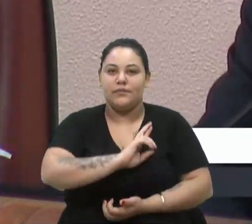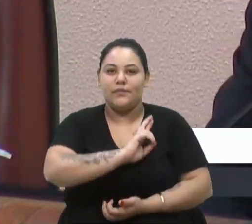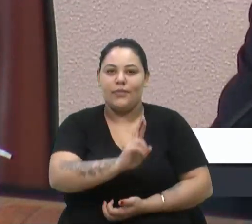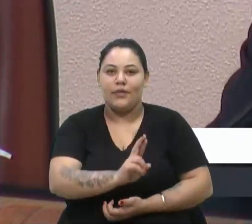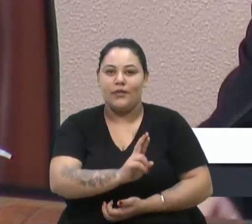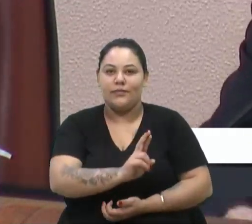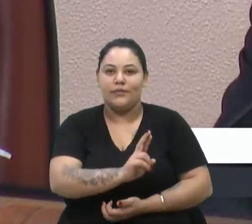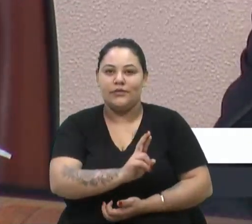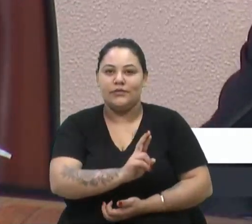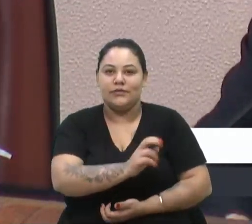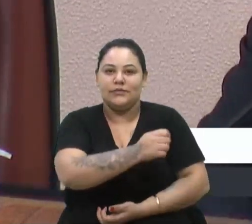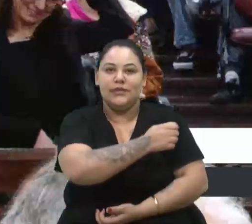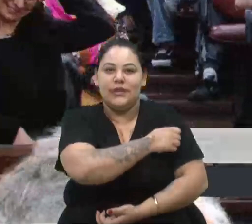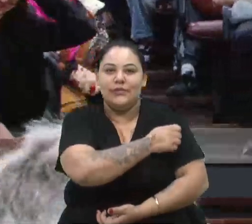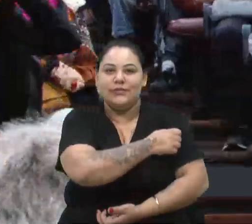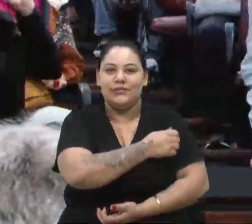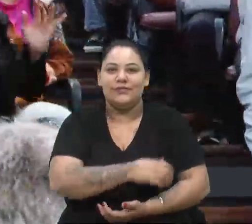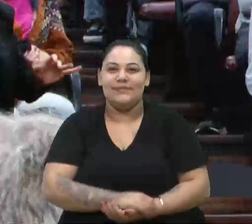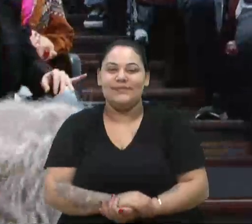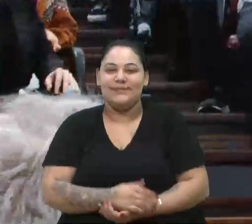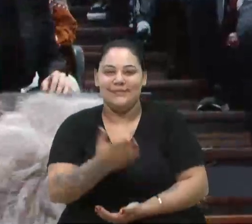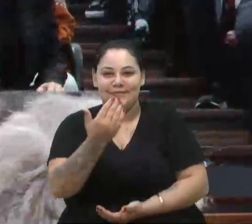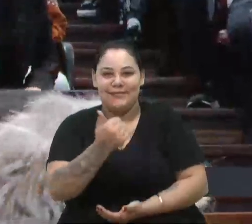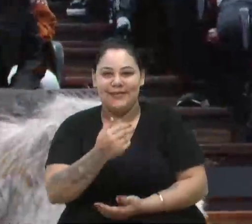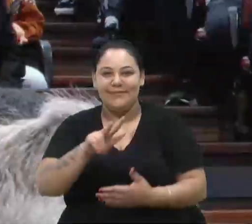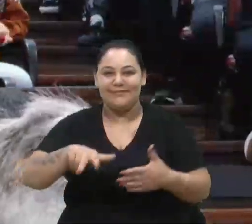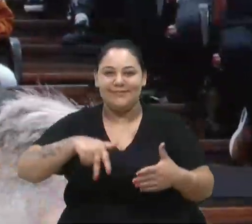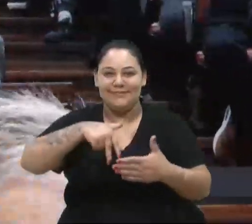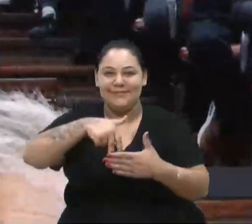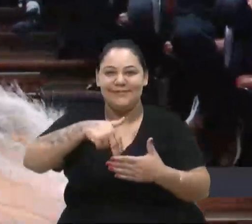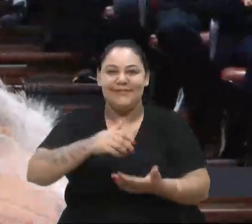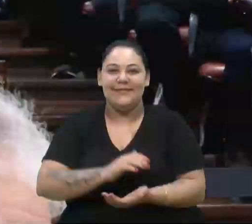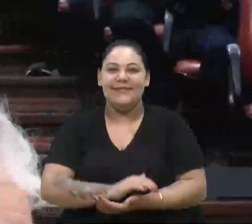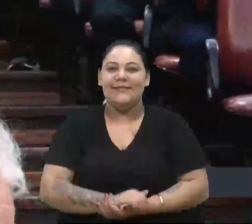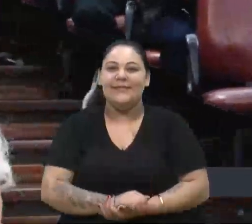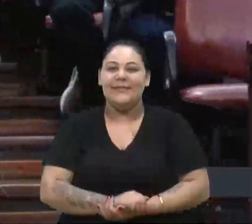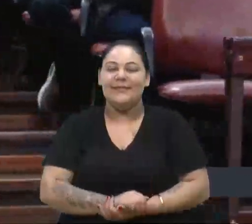estudantes vem para cá vem para Tribuna